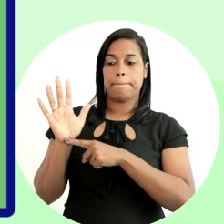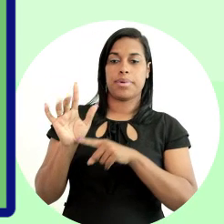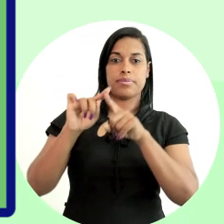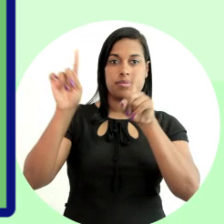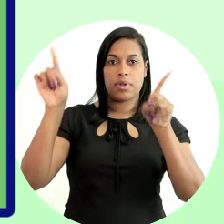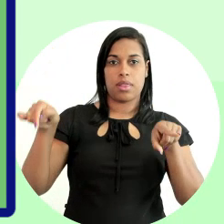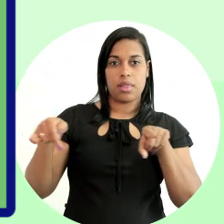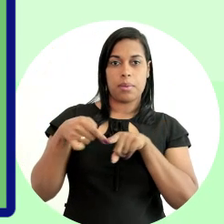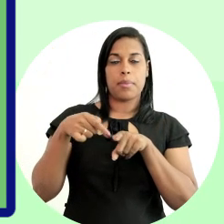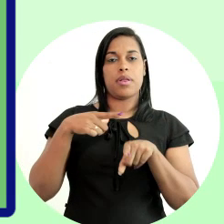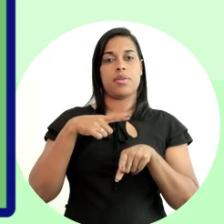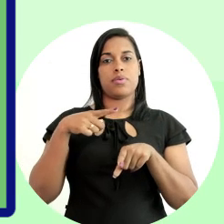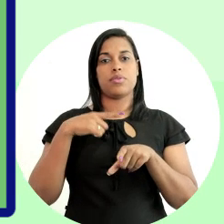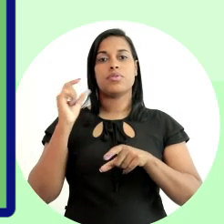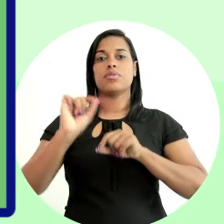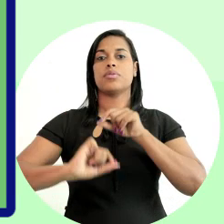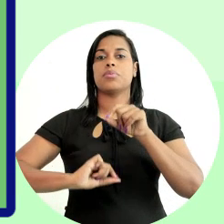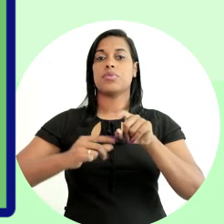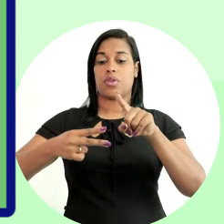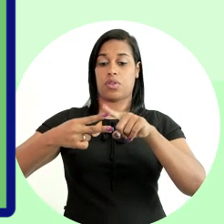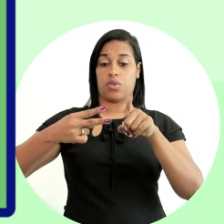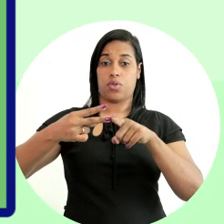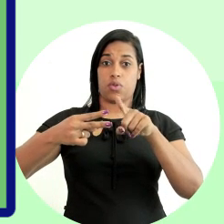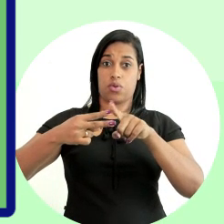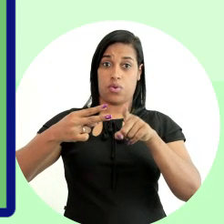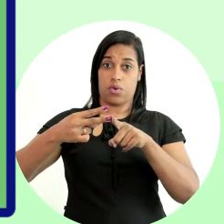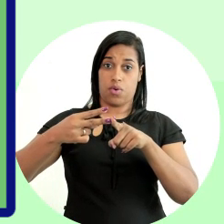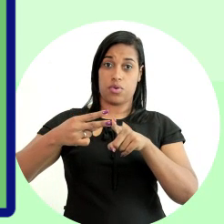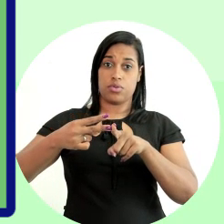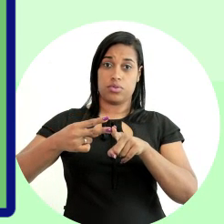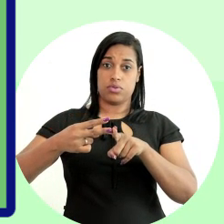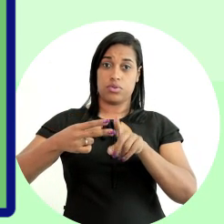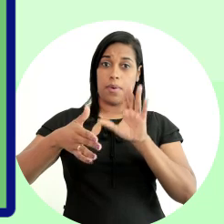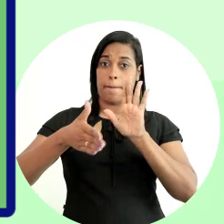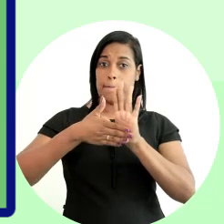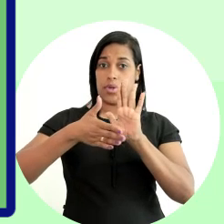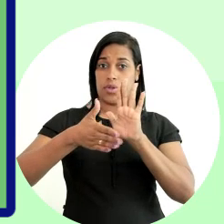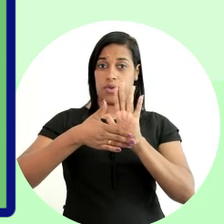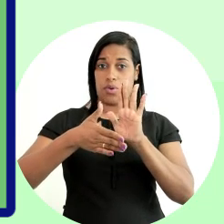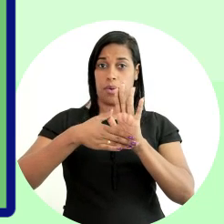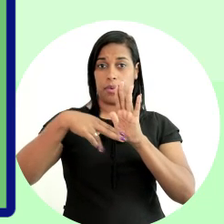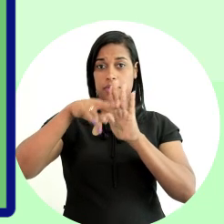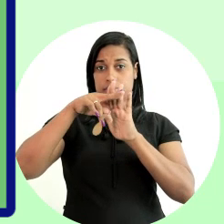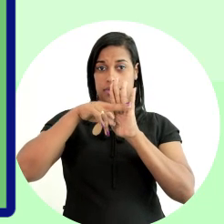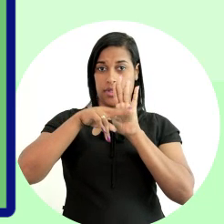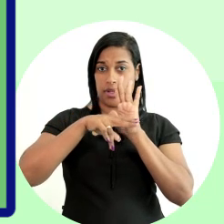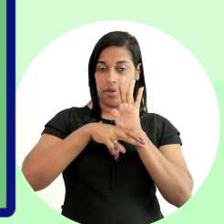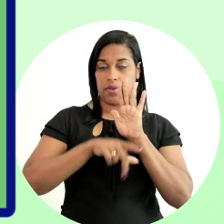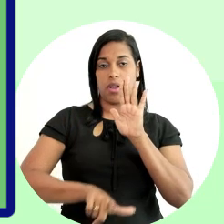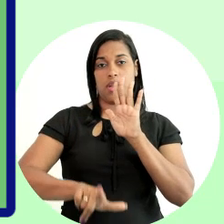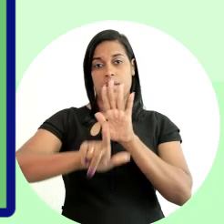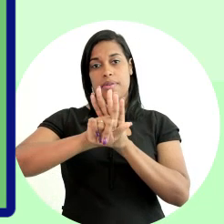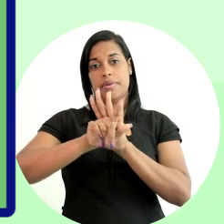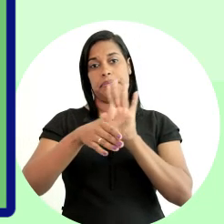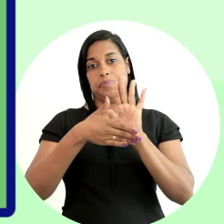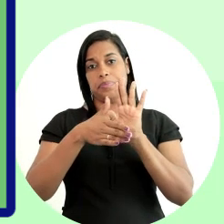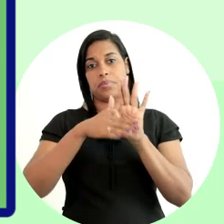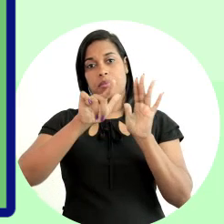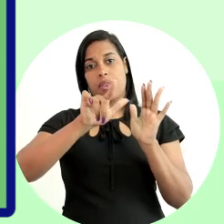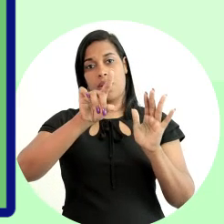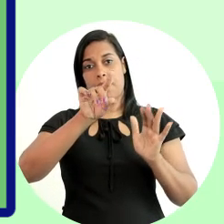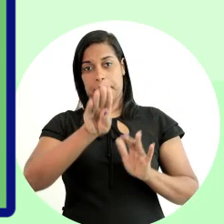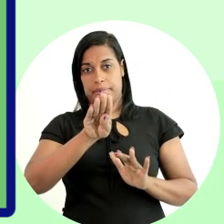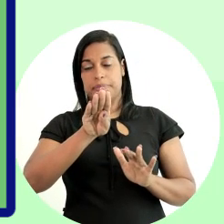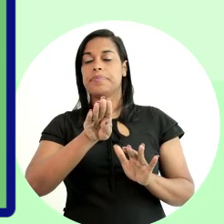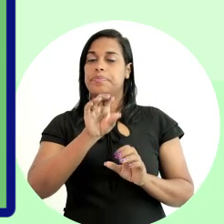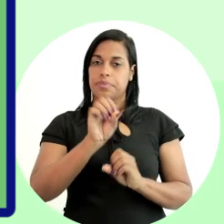tabela, nós temos 2 níveis propostos pela Lei de Diretrizes